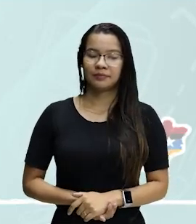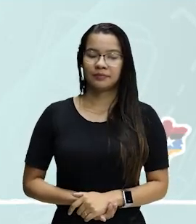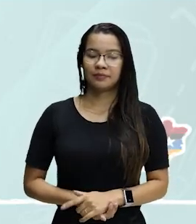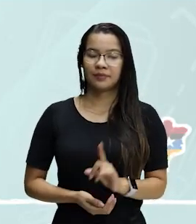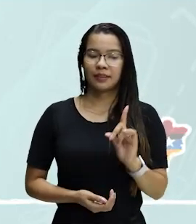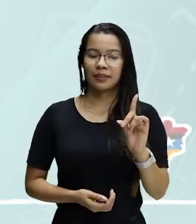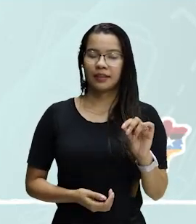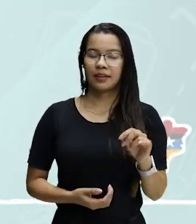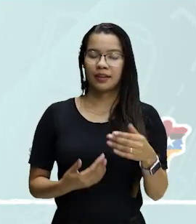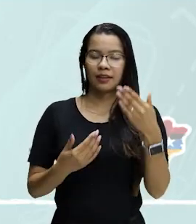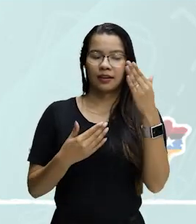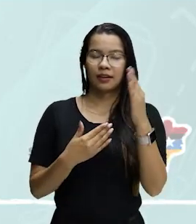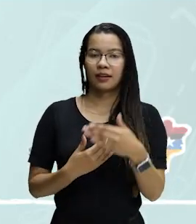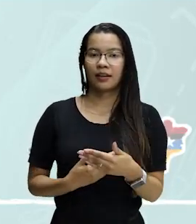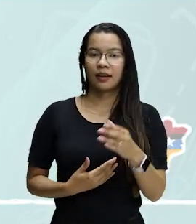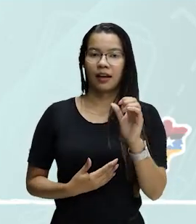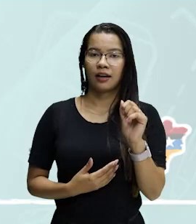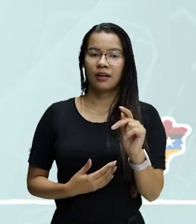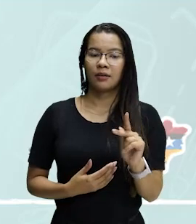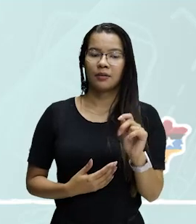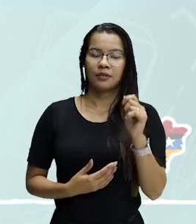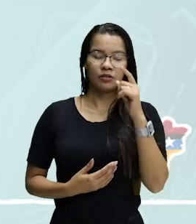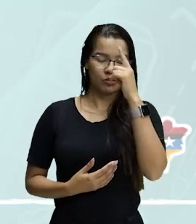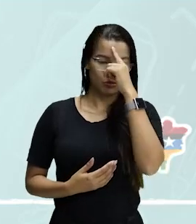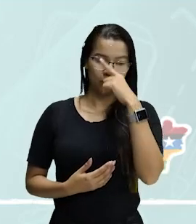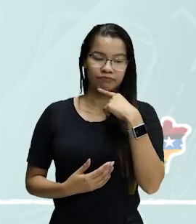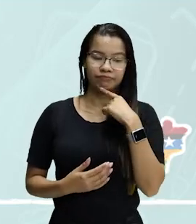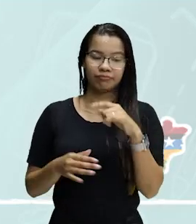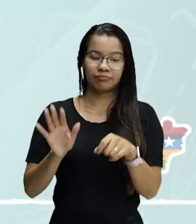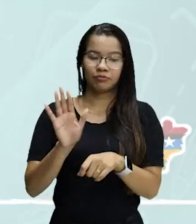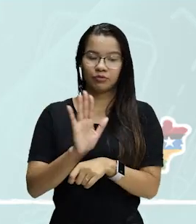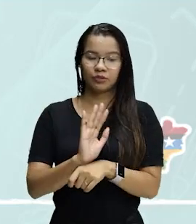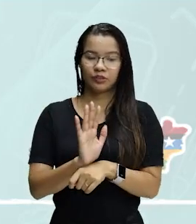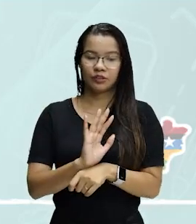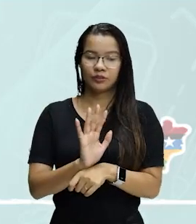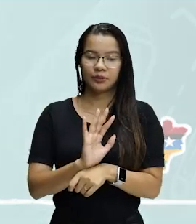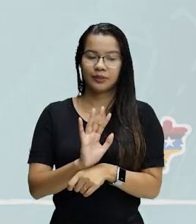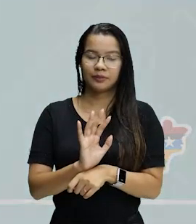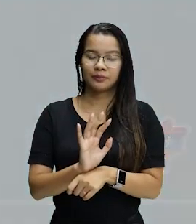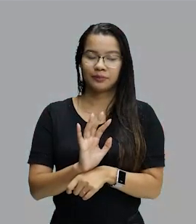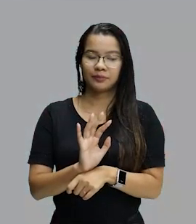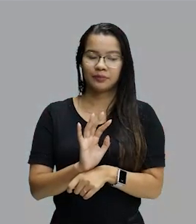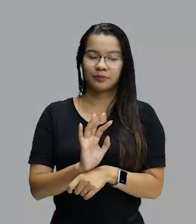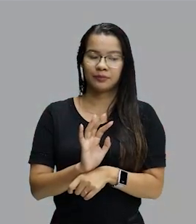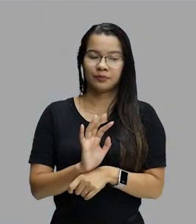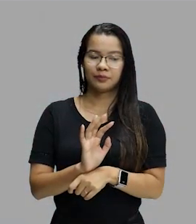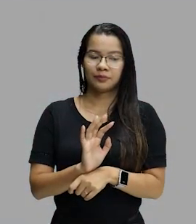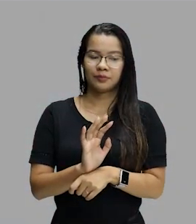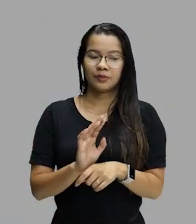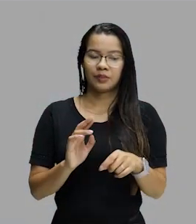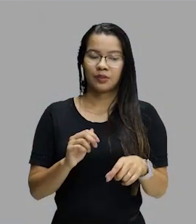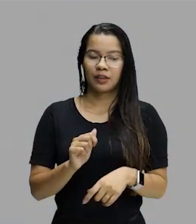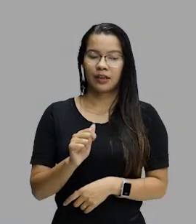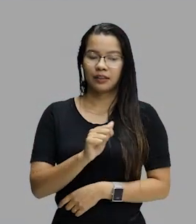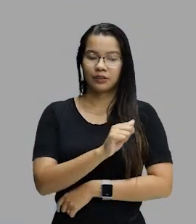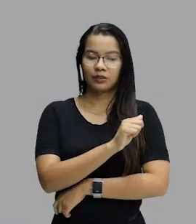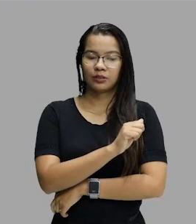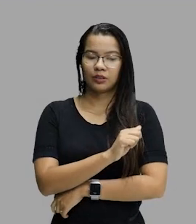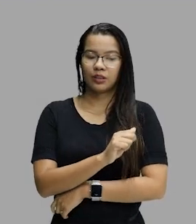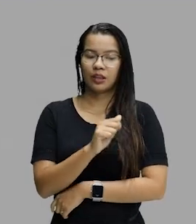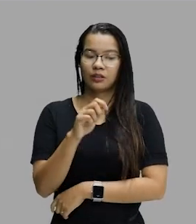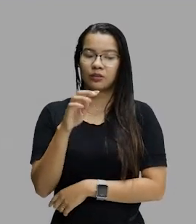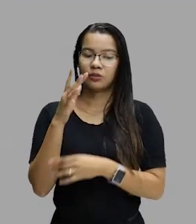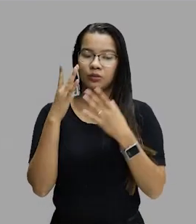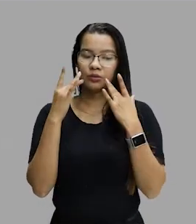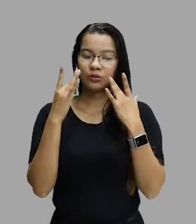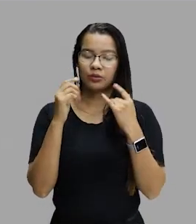é a capa de um filme, né? É uma capa, né? Um slogan de um filme, com os atores aí, Letícia Sabatella